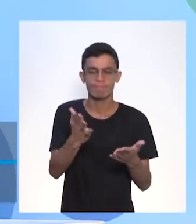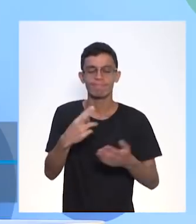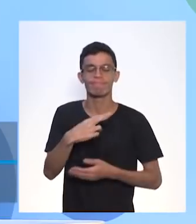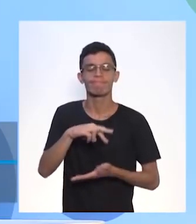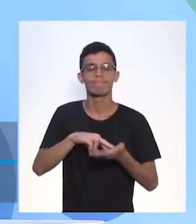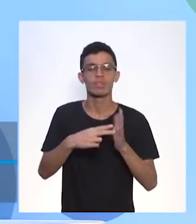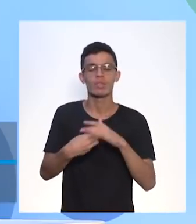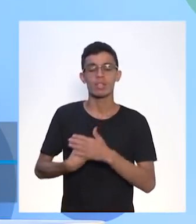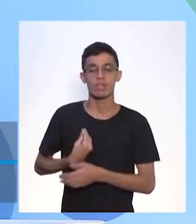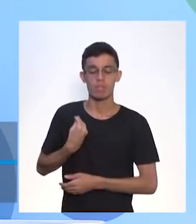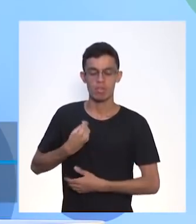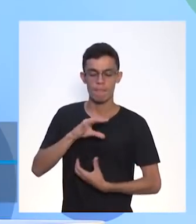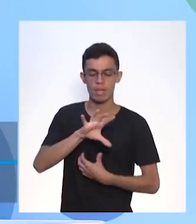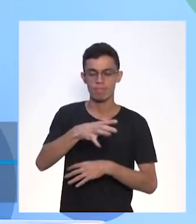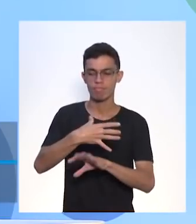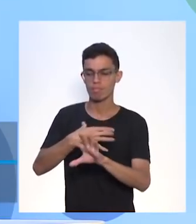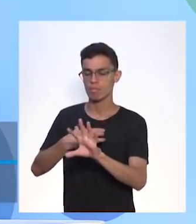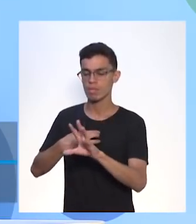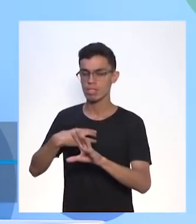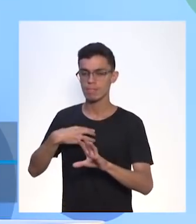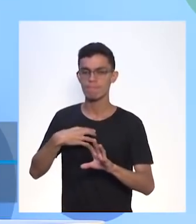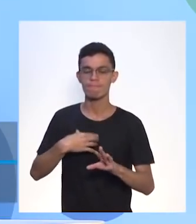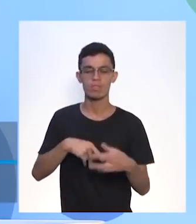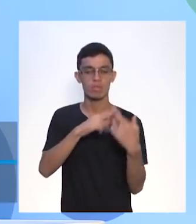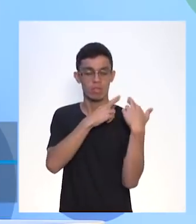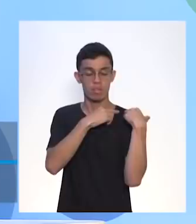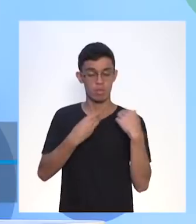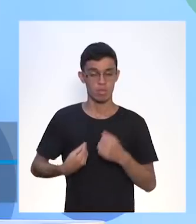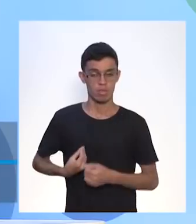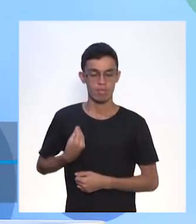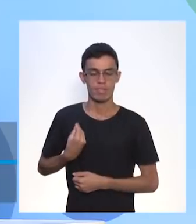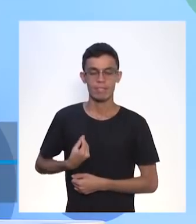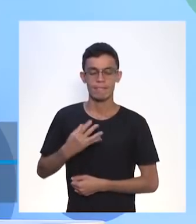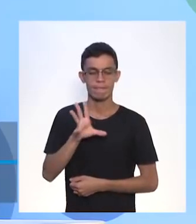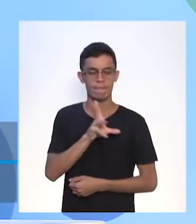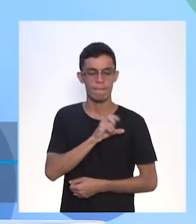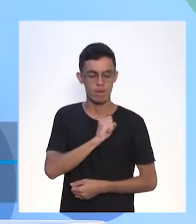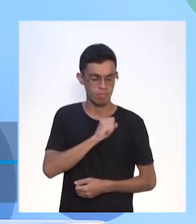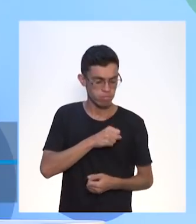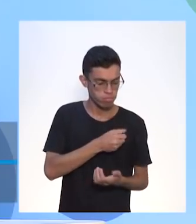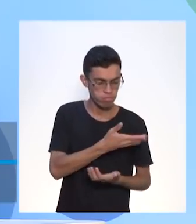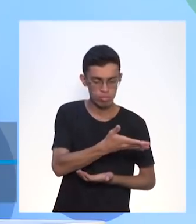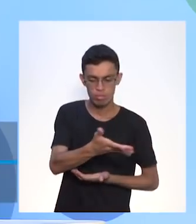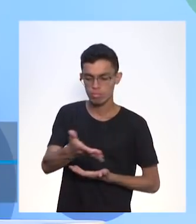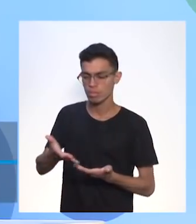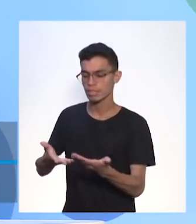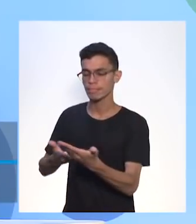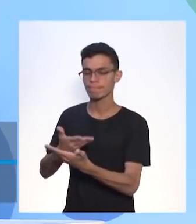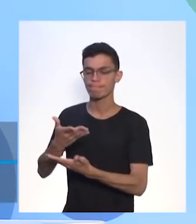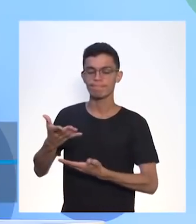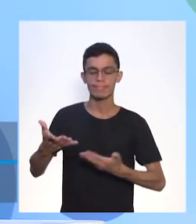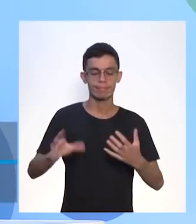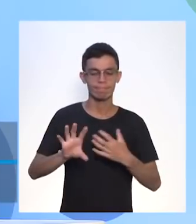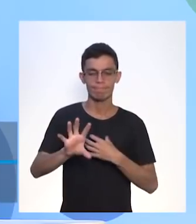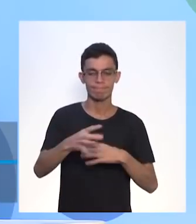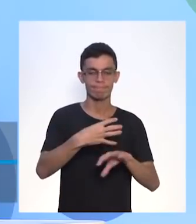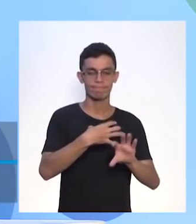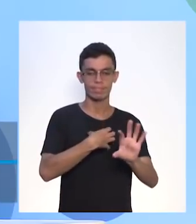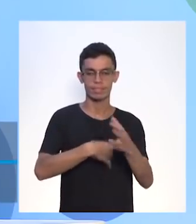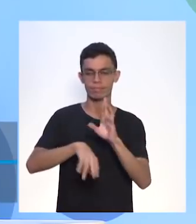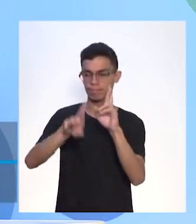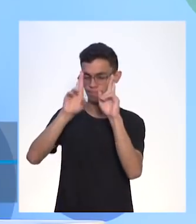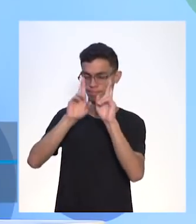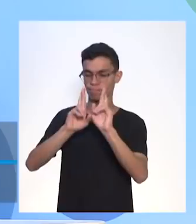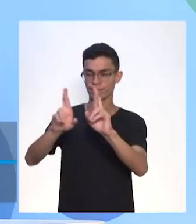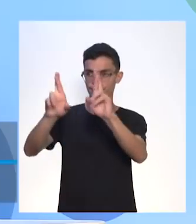Solidariedade, compromisso com a vida, fragilidade da vida, amor ao próximo, solidariedade e amor ao próximo,